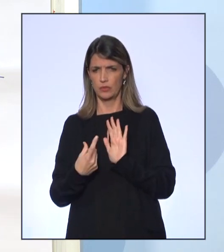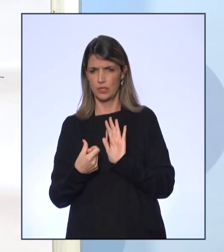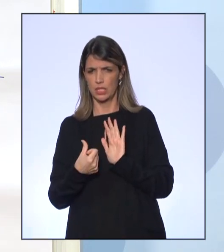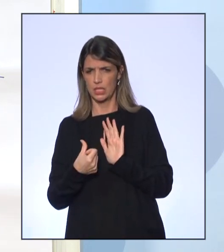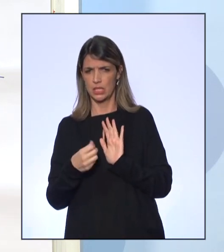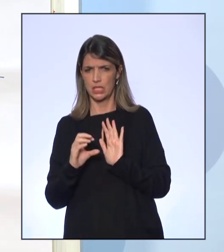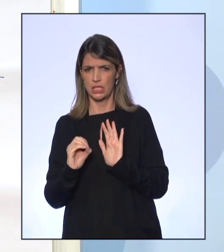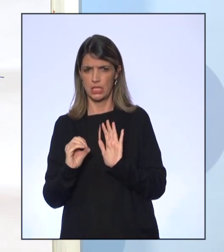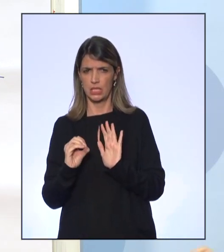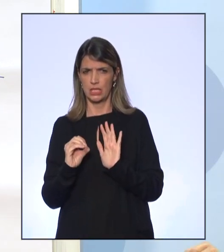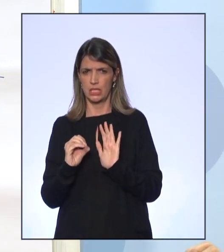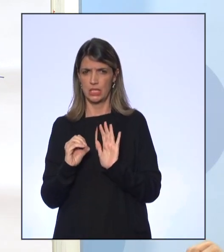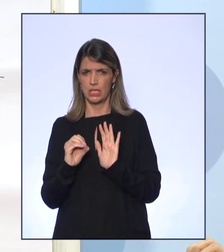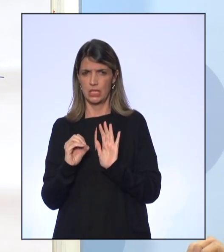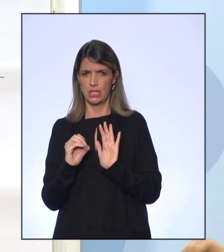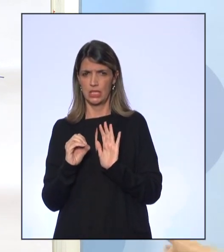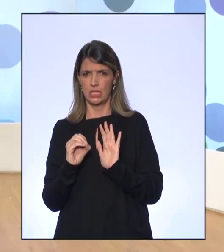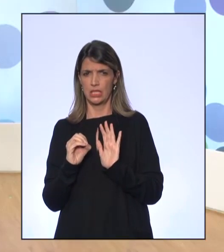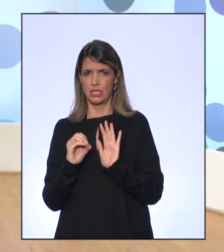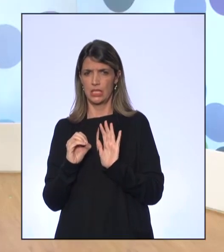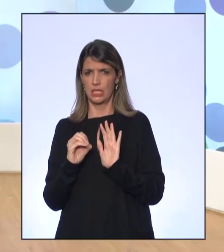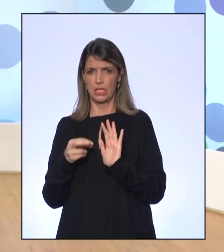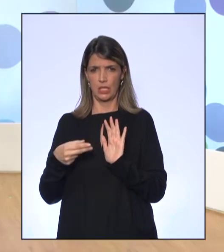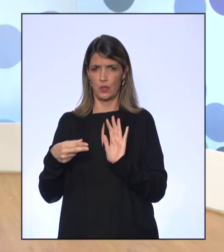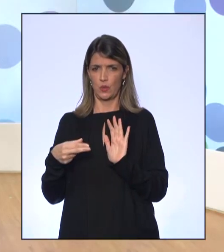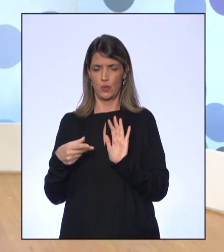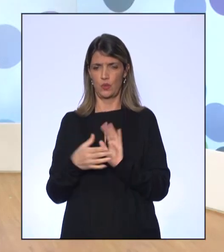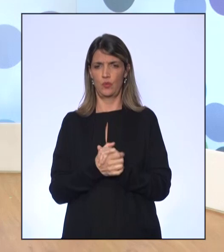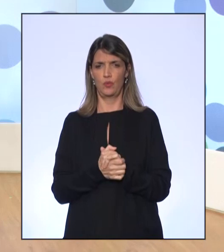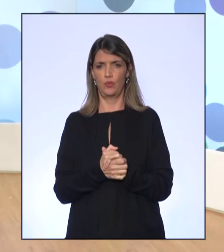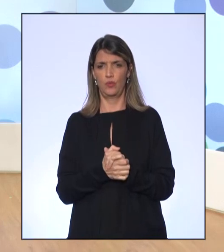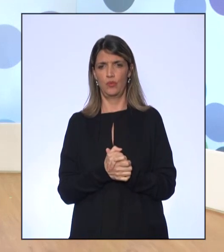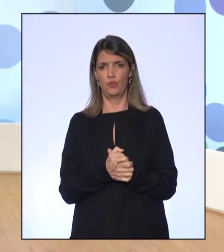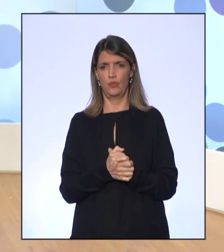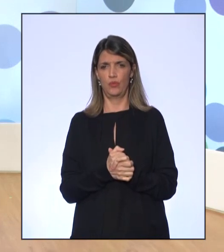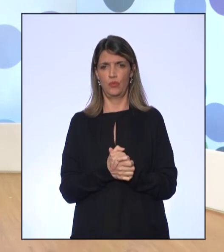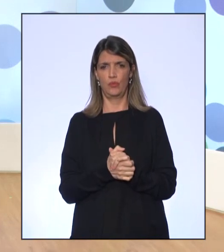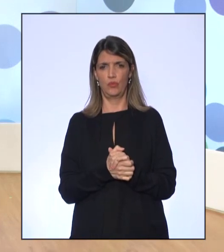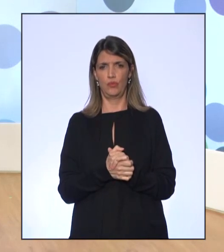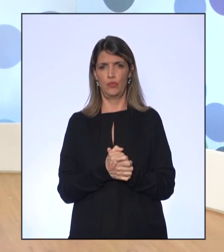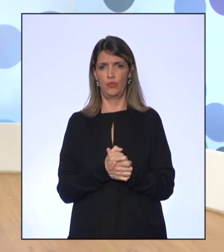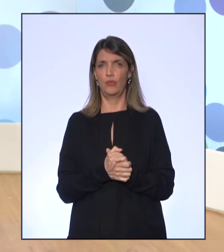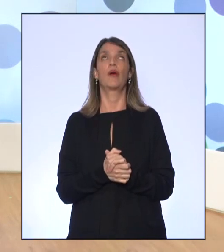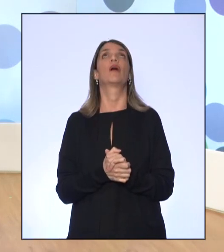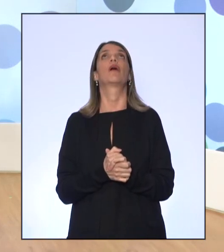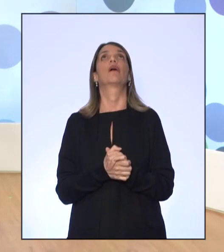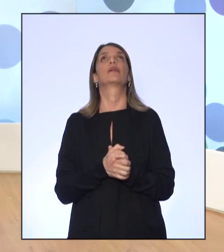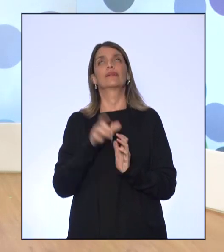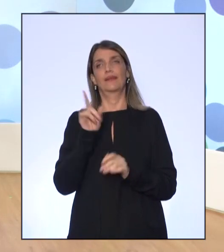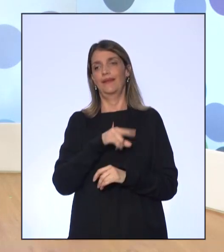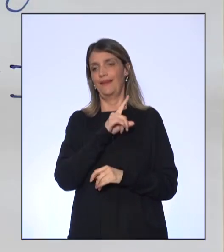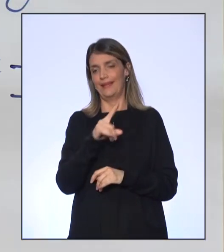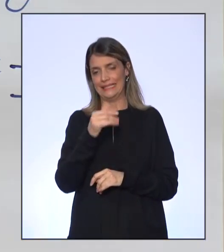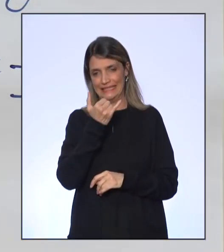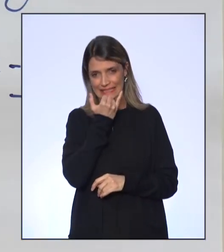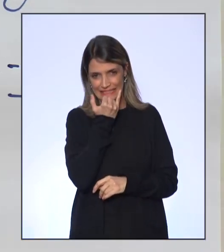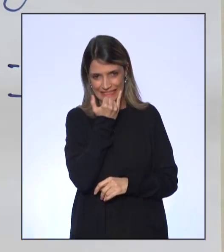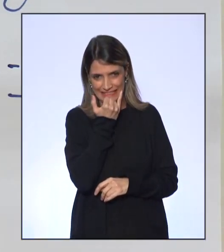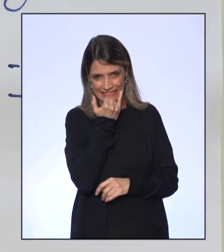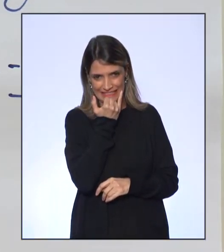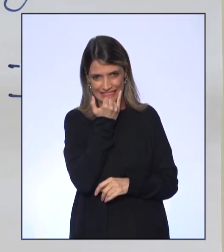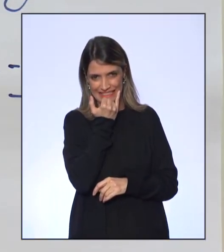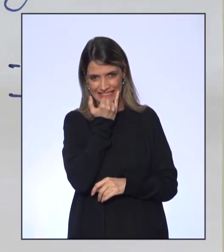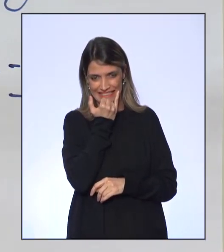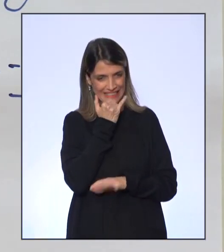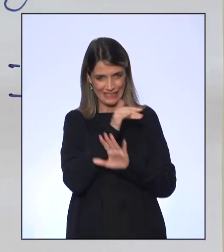Então, pode falar. 0 vezes 2 vezes 1. Ah, eu errei aqui, desculpa. Desculpa,